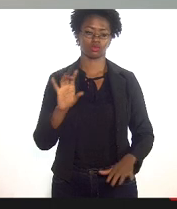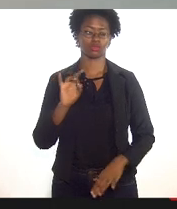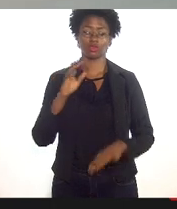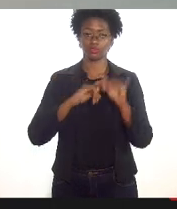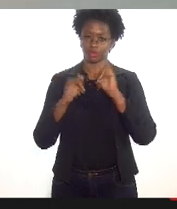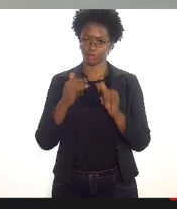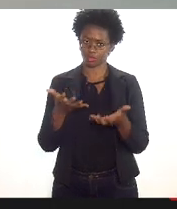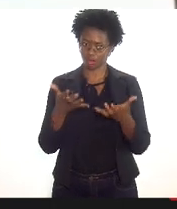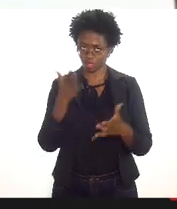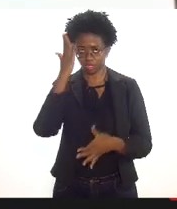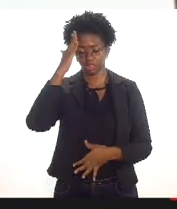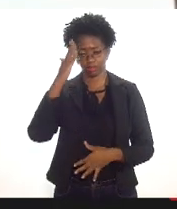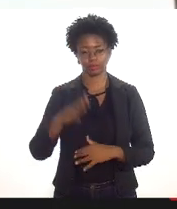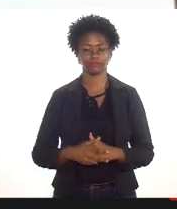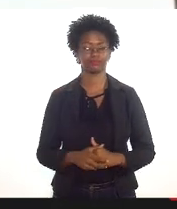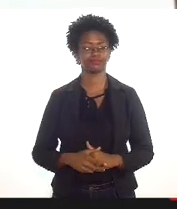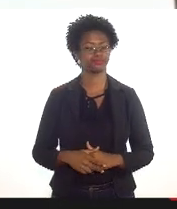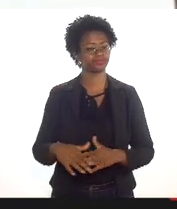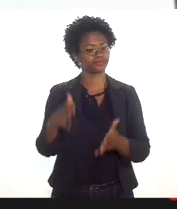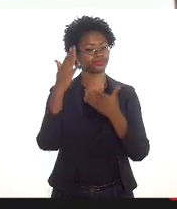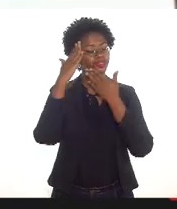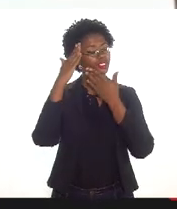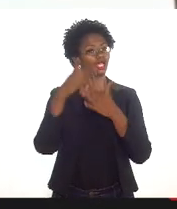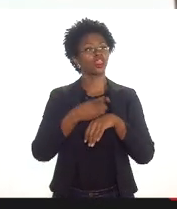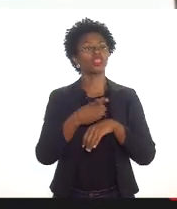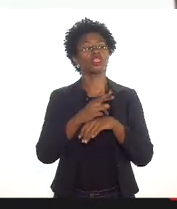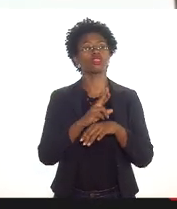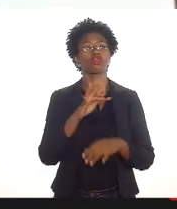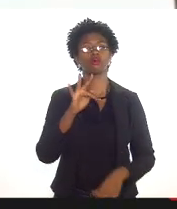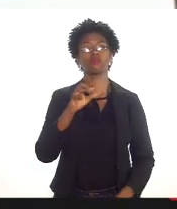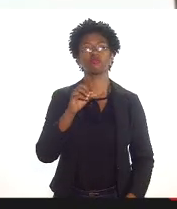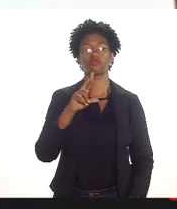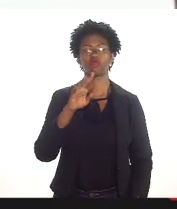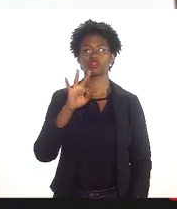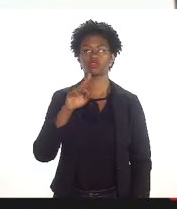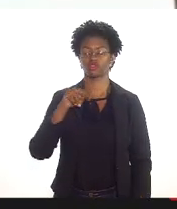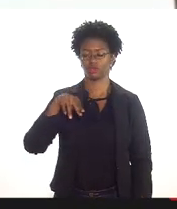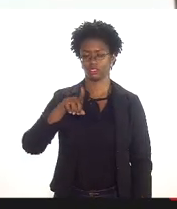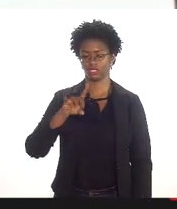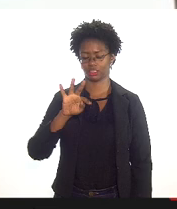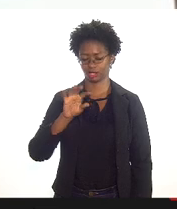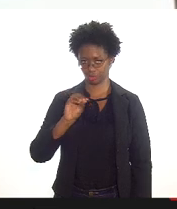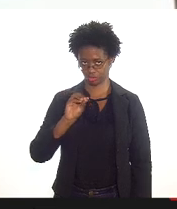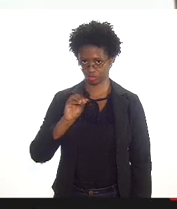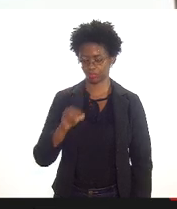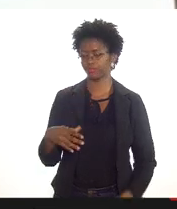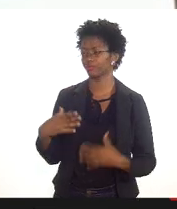informação. Obrigado, doutor Fortunato. Doutora